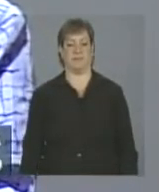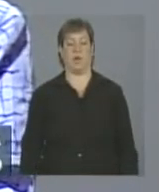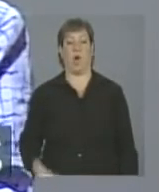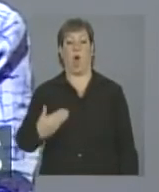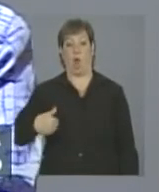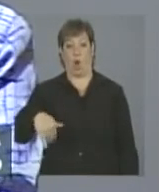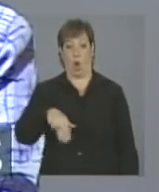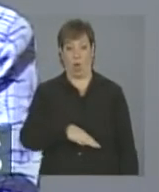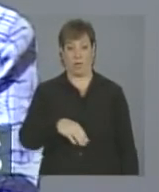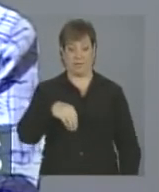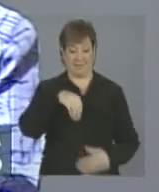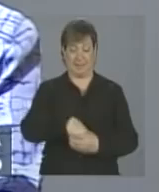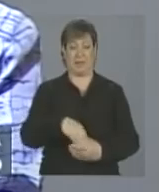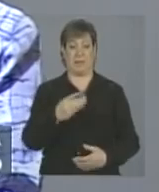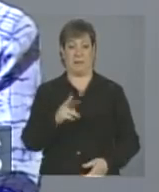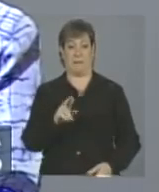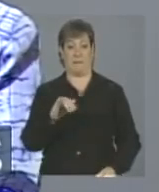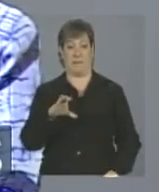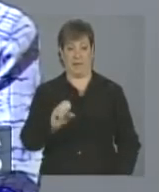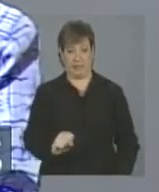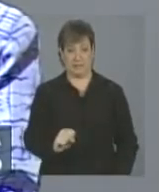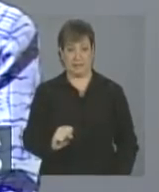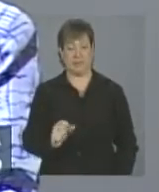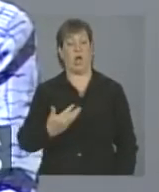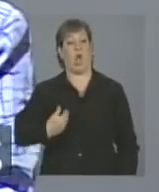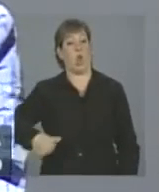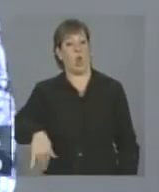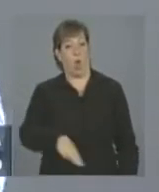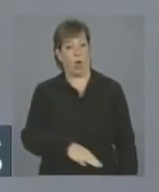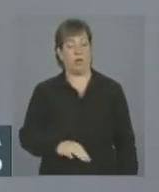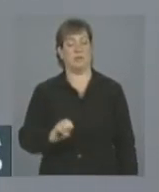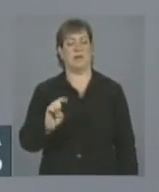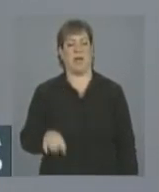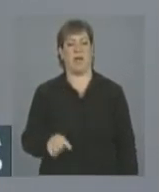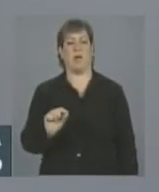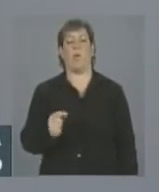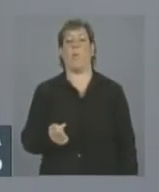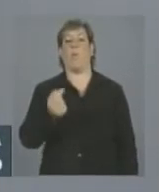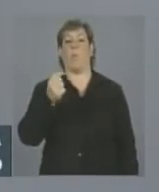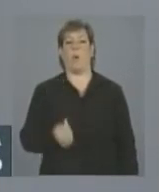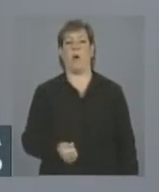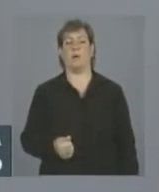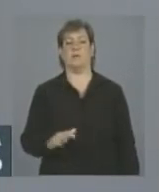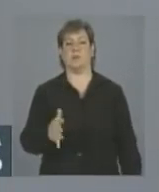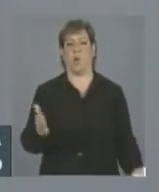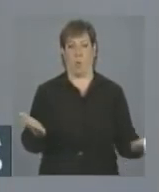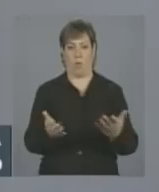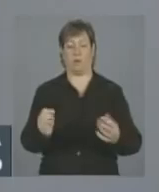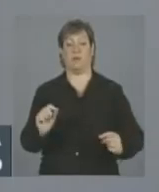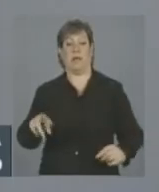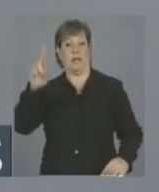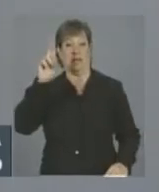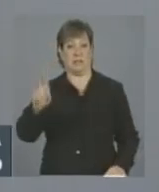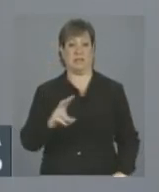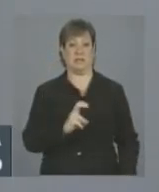Nós, nos BRICS, somos quase, hoje, responsáveis